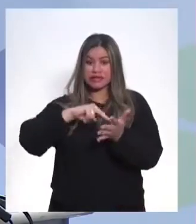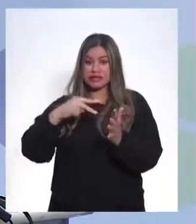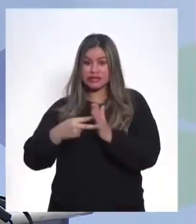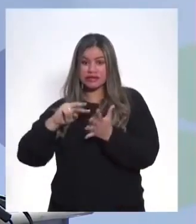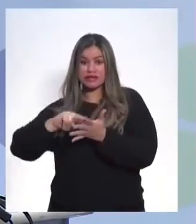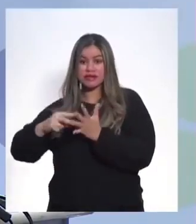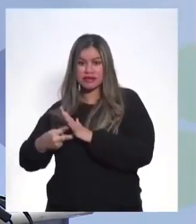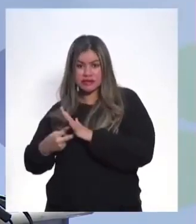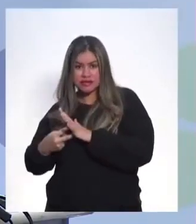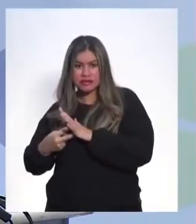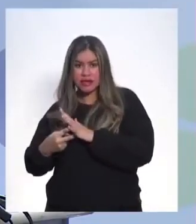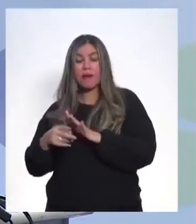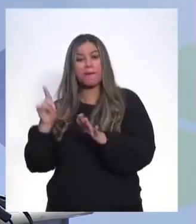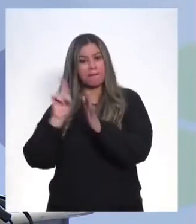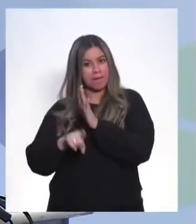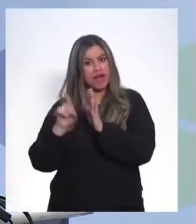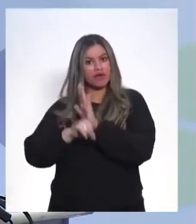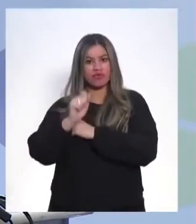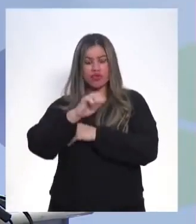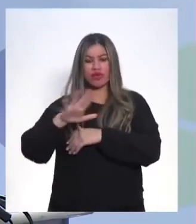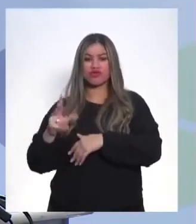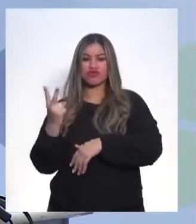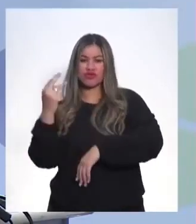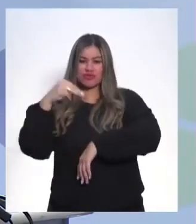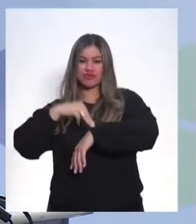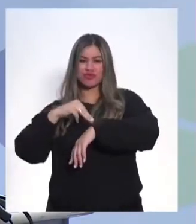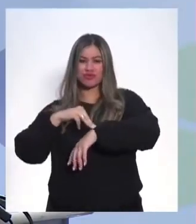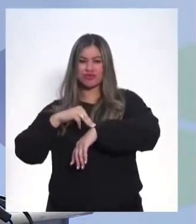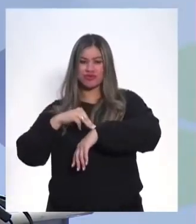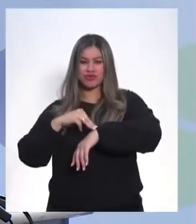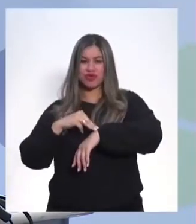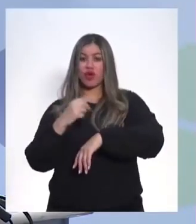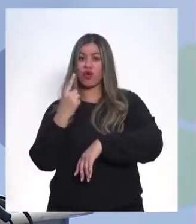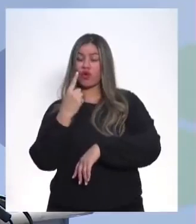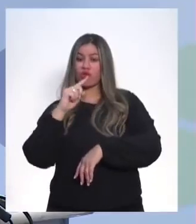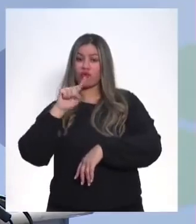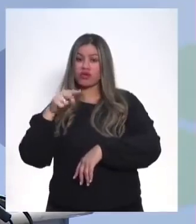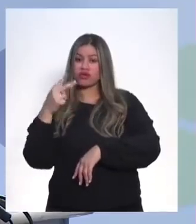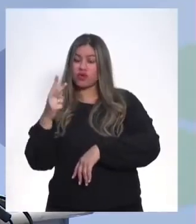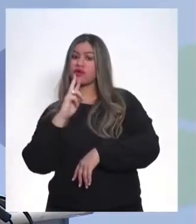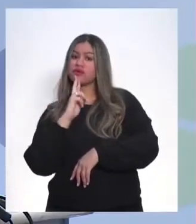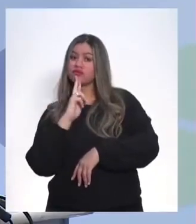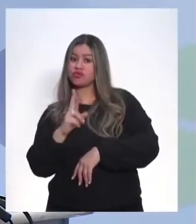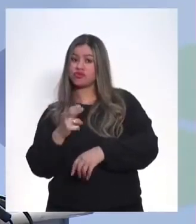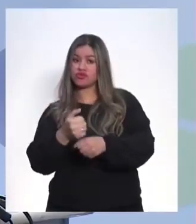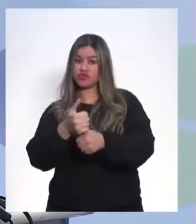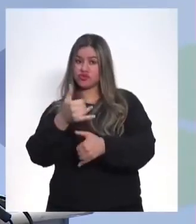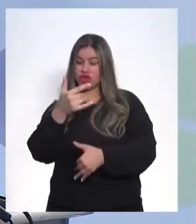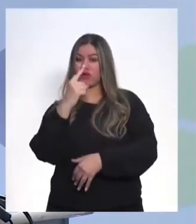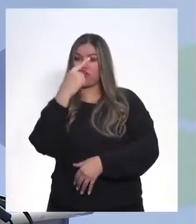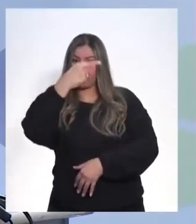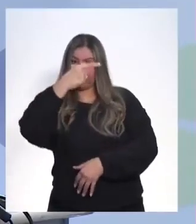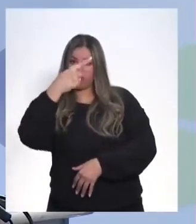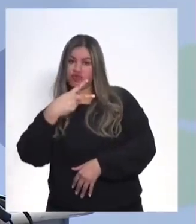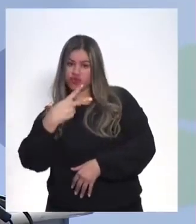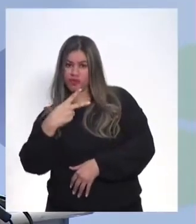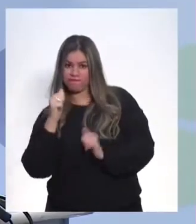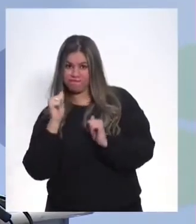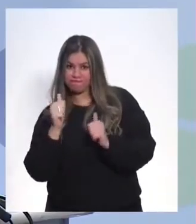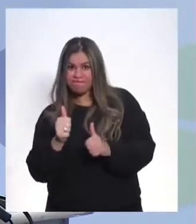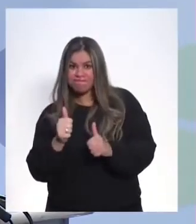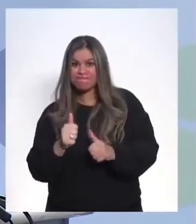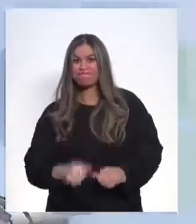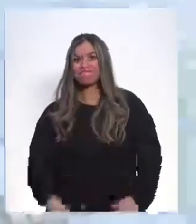elas? E questiona para o aluno também, tá bom? 2 minutinhos, um e dois. E responde para mim no chat, pontuando questão um e questão